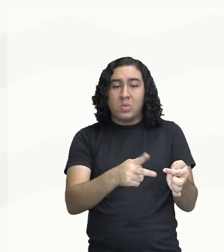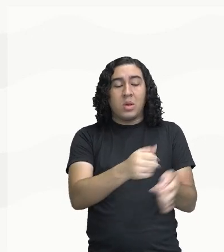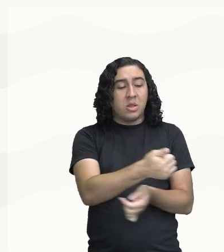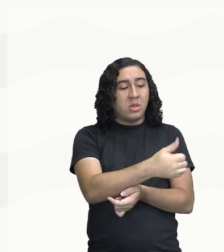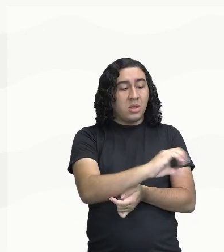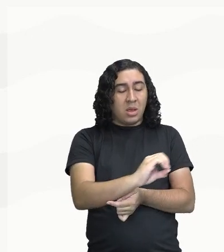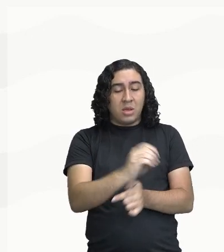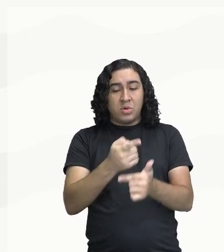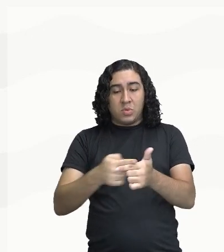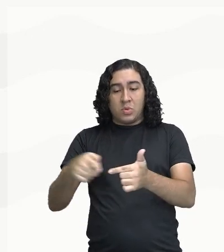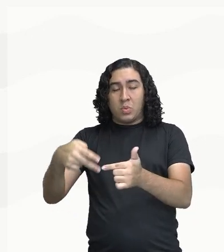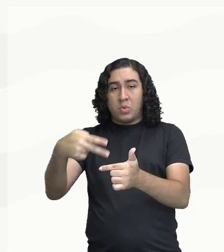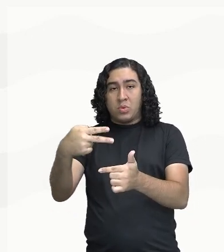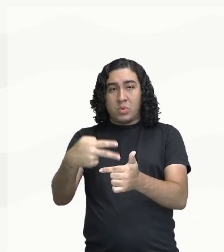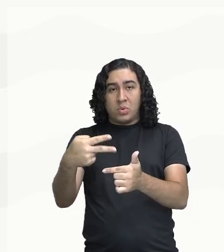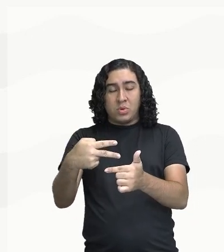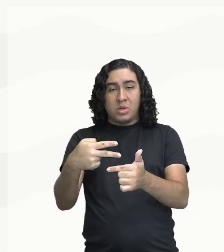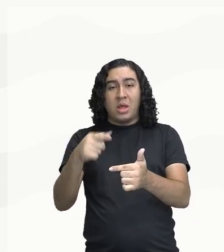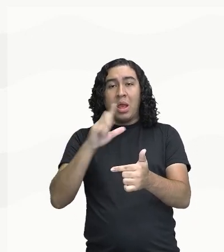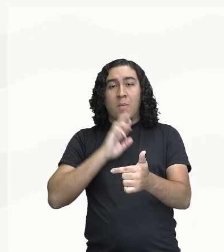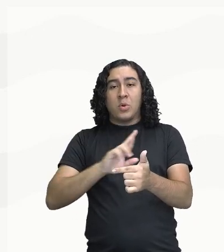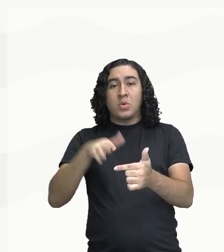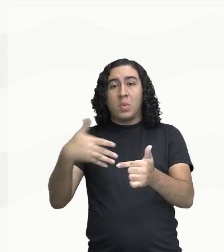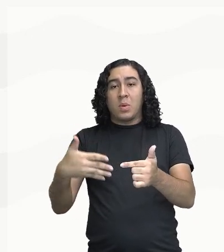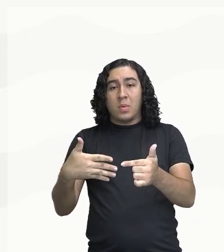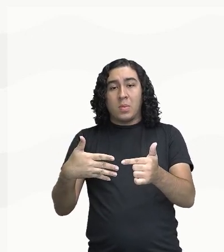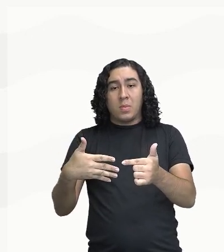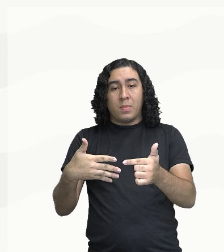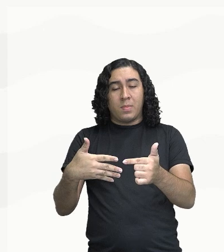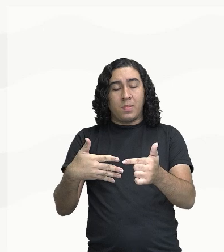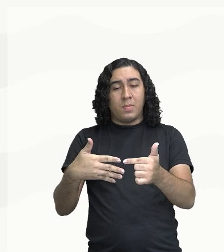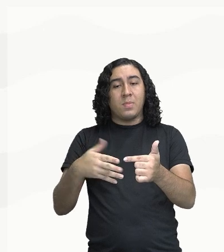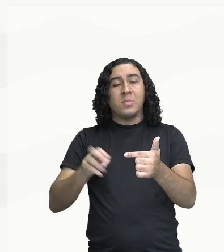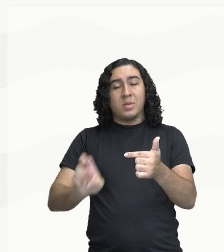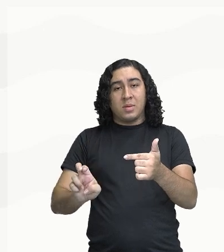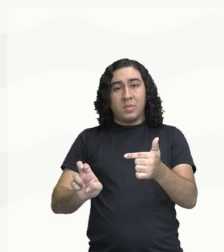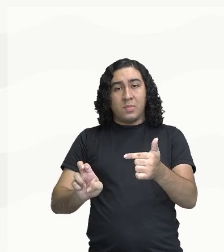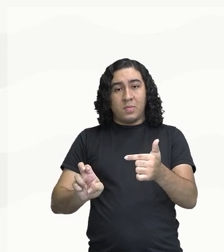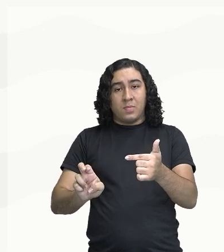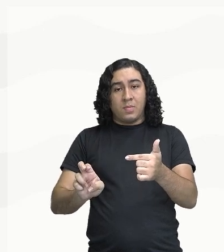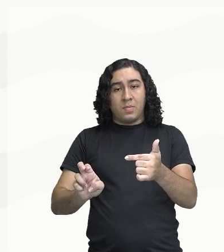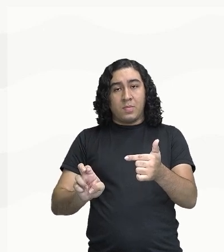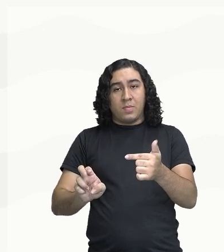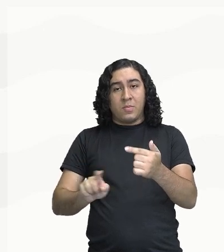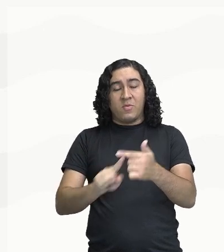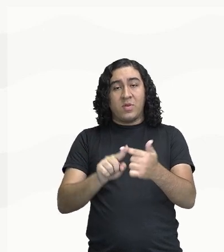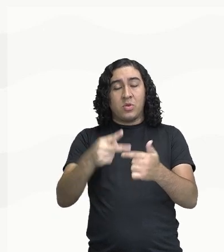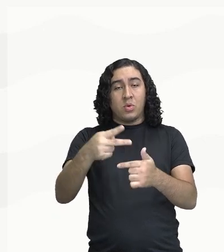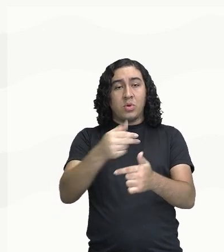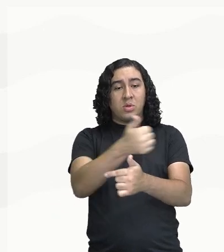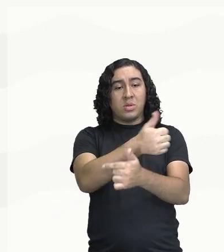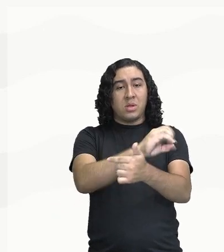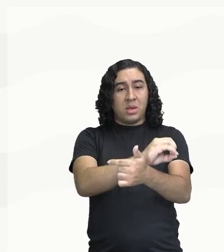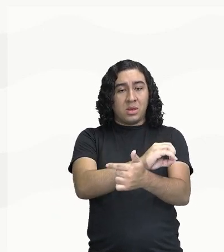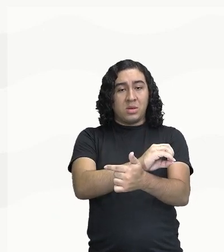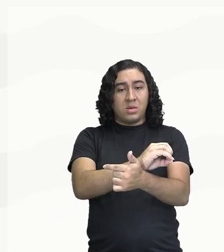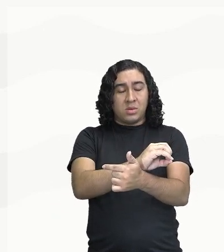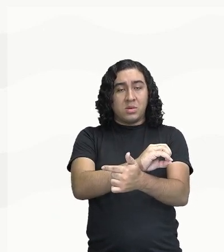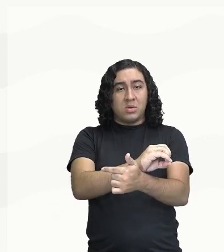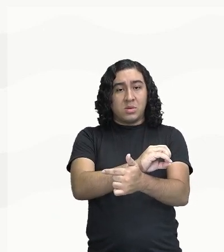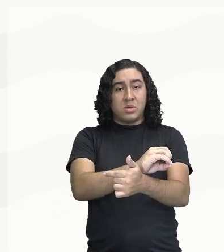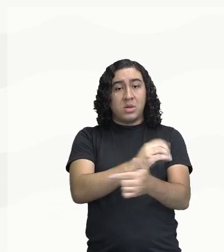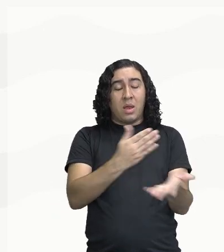dividindo por 2. 10 dividido por 2, 5. 5 vezes 2, 10.